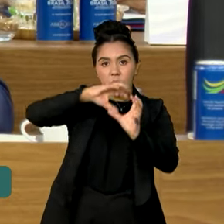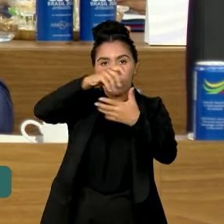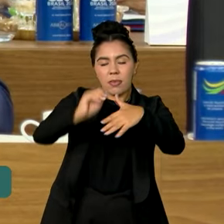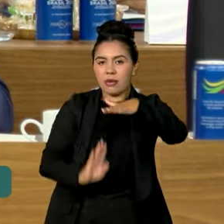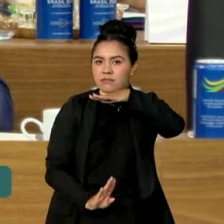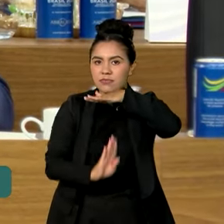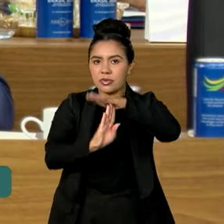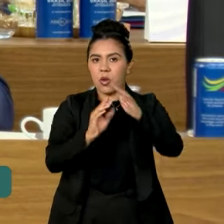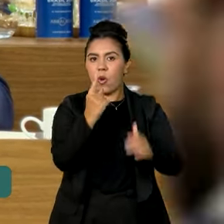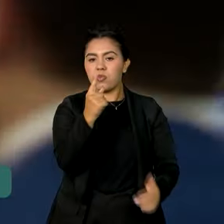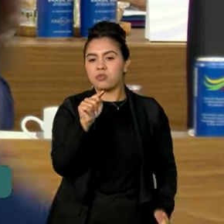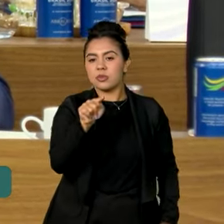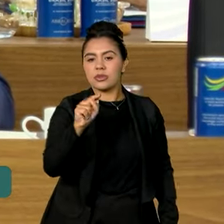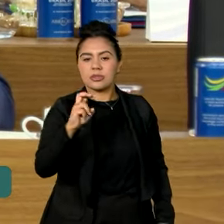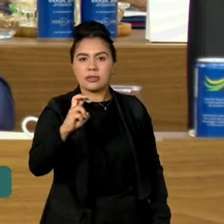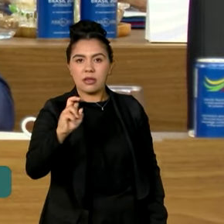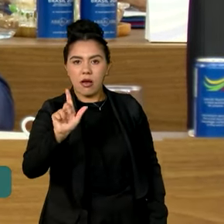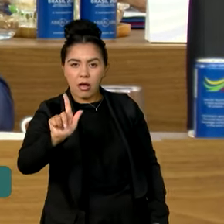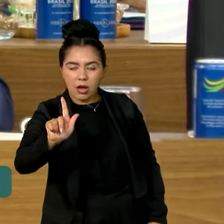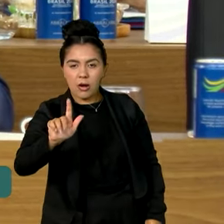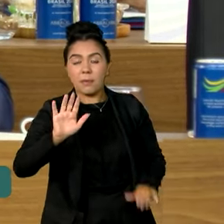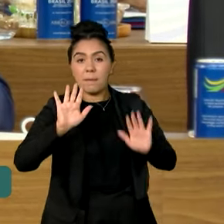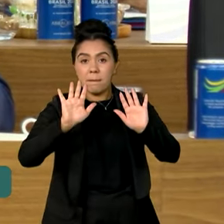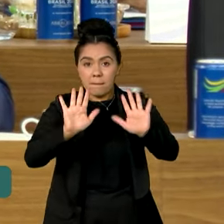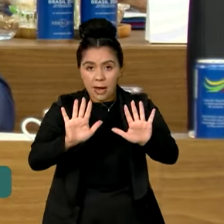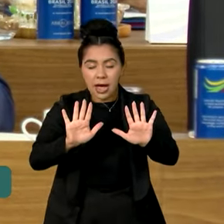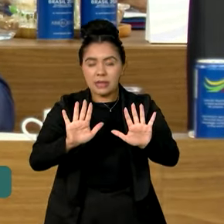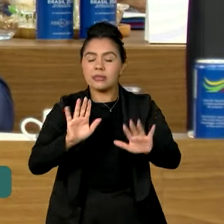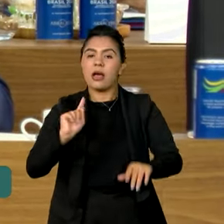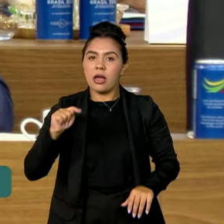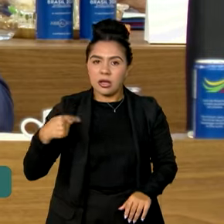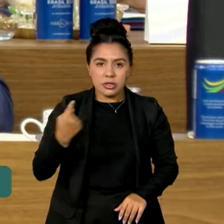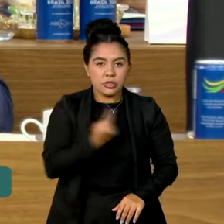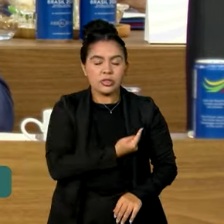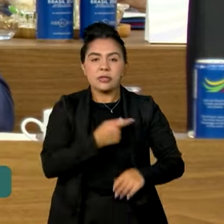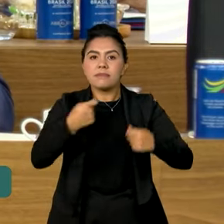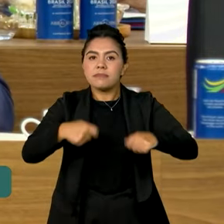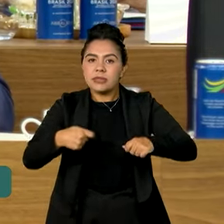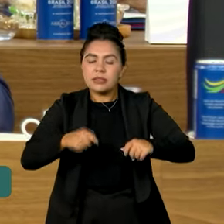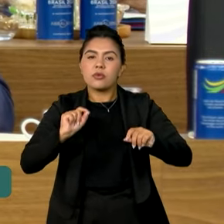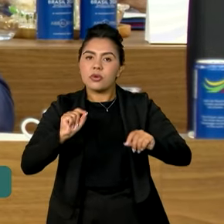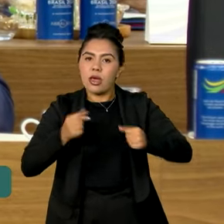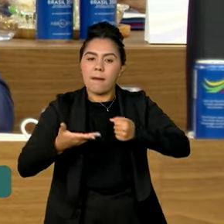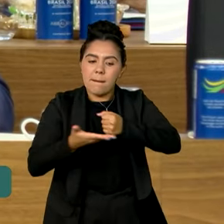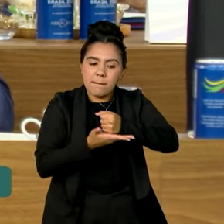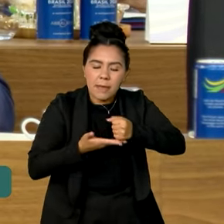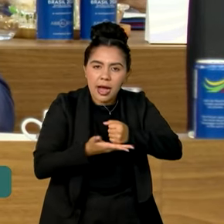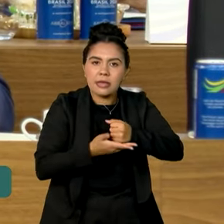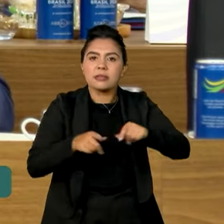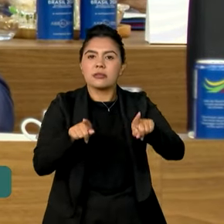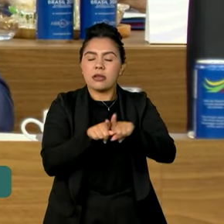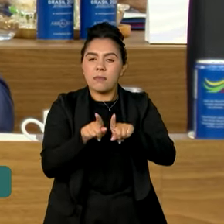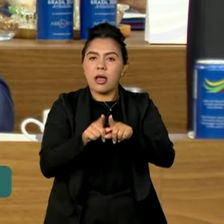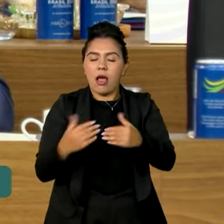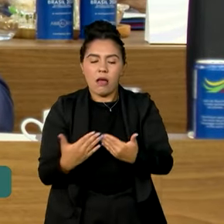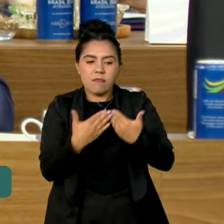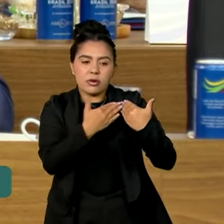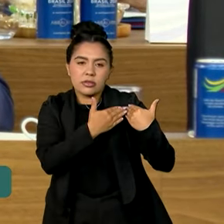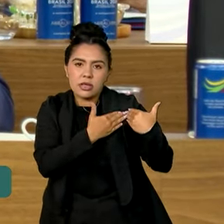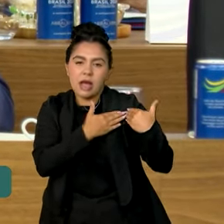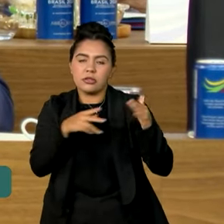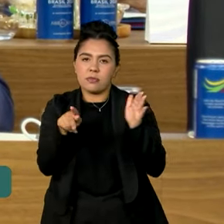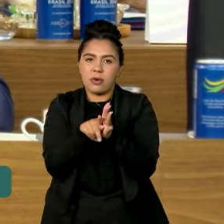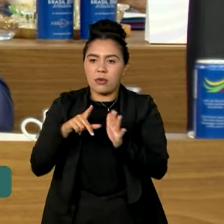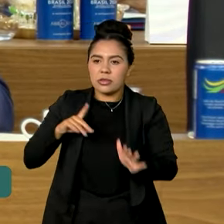1,5 graus. Nossa bússola continua sendo o princípio das responsabilidades comuns, porém